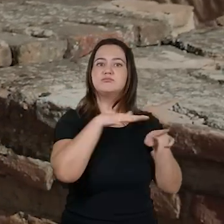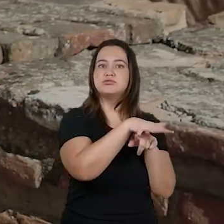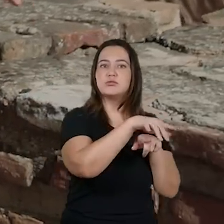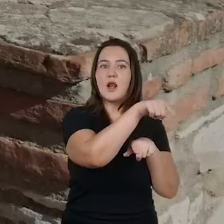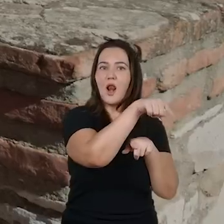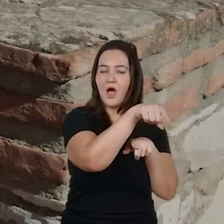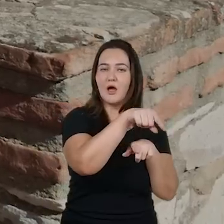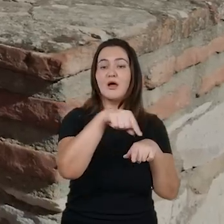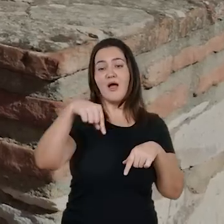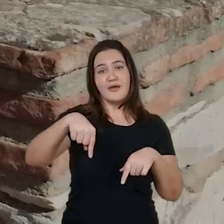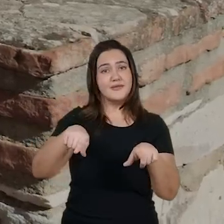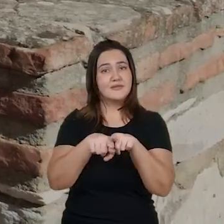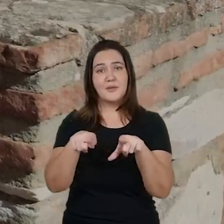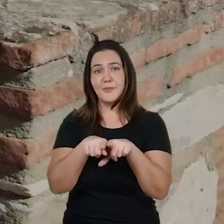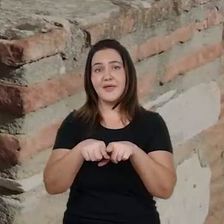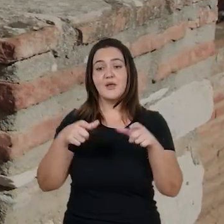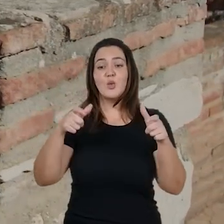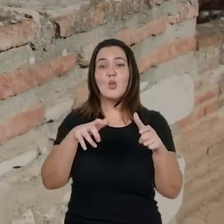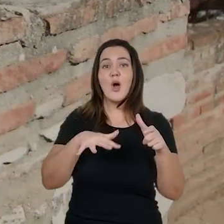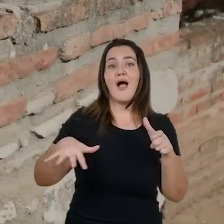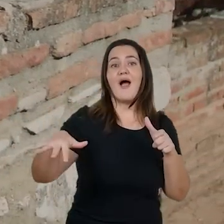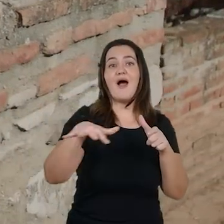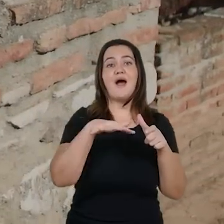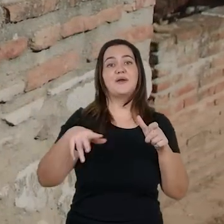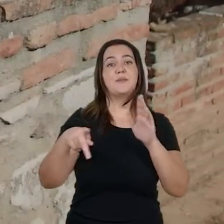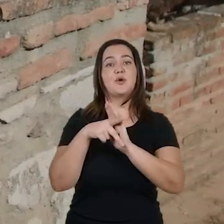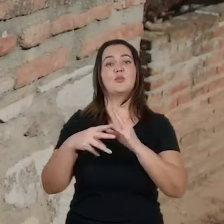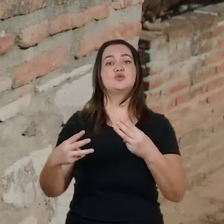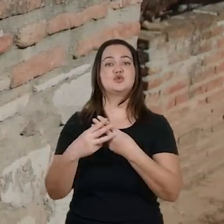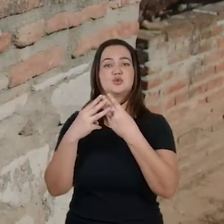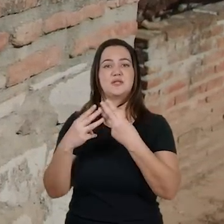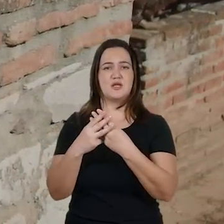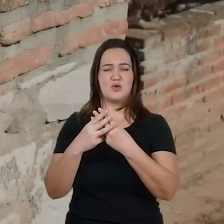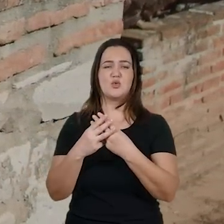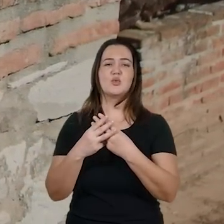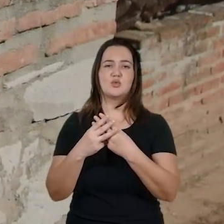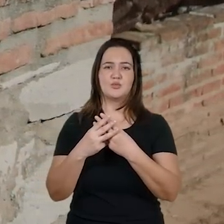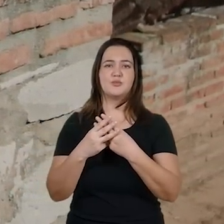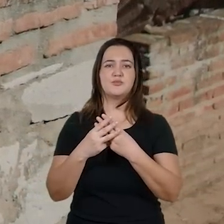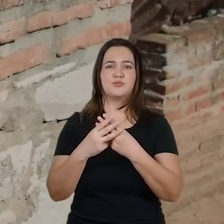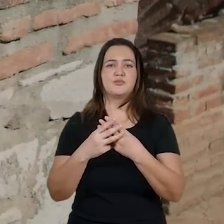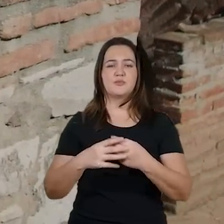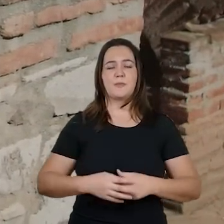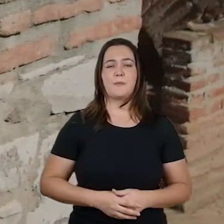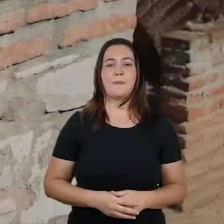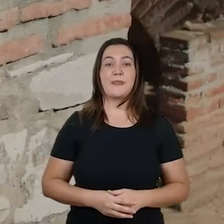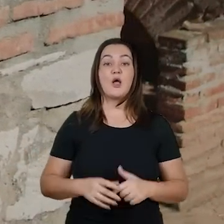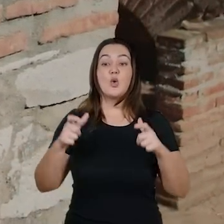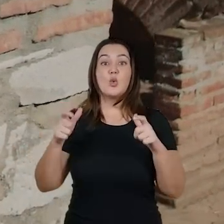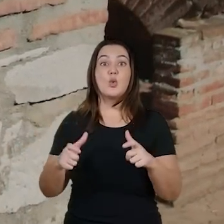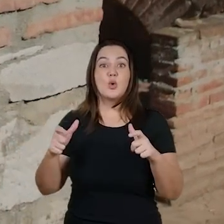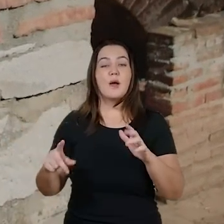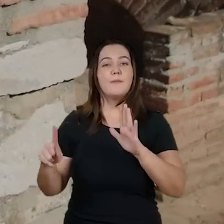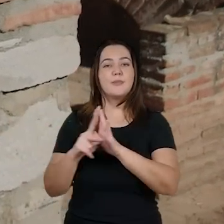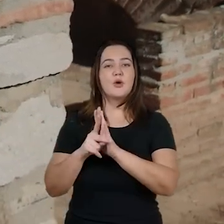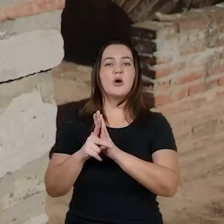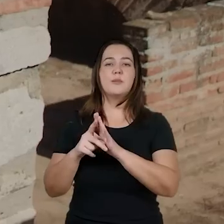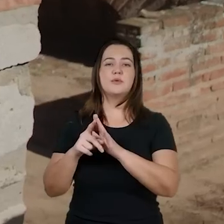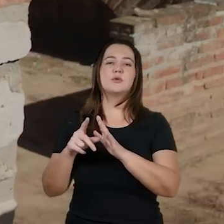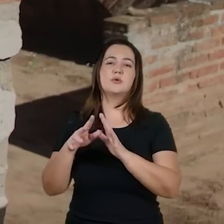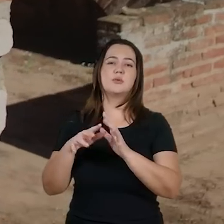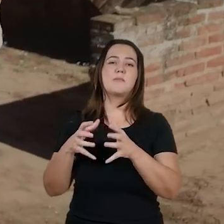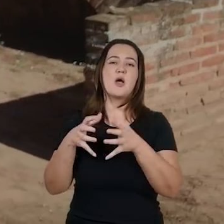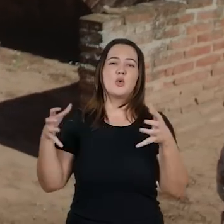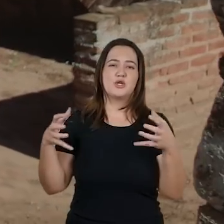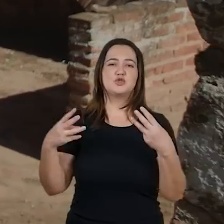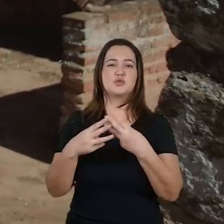nessa área. Normalmente eles chamavam isso nas cidades greco-romanas de Poliutema, ou significa